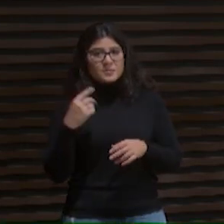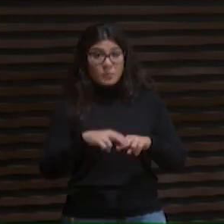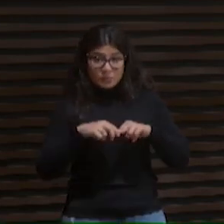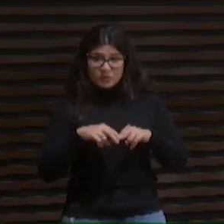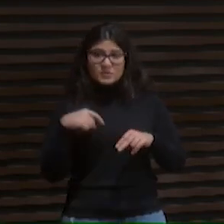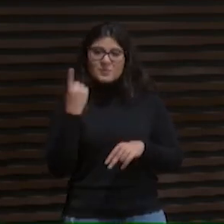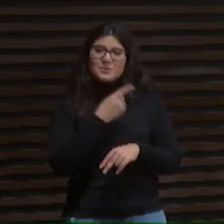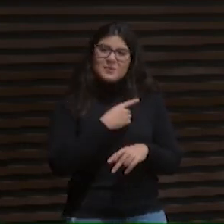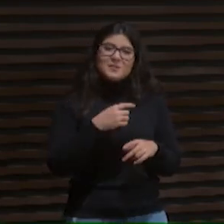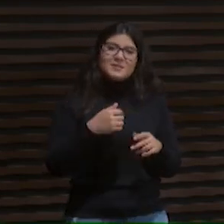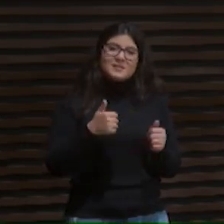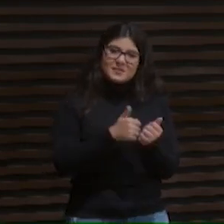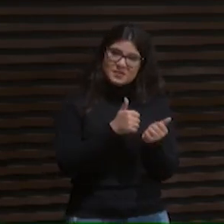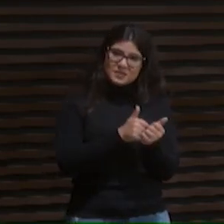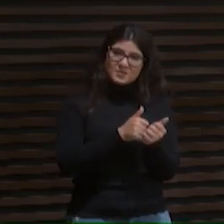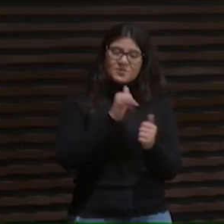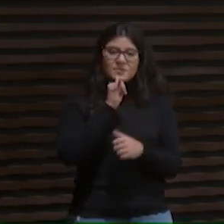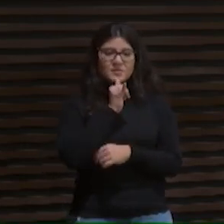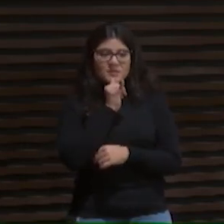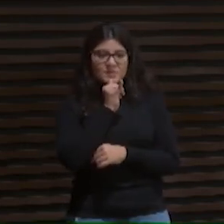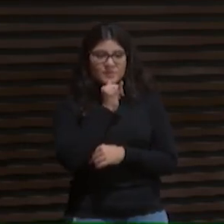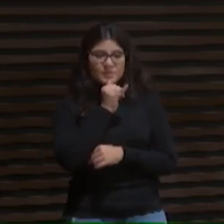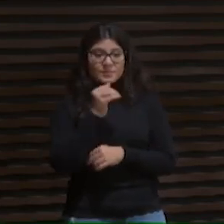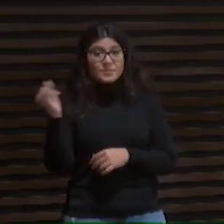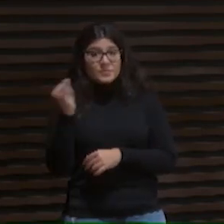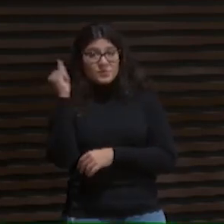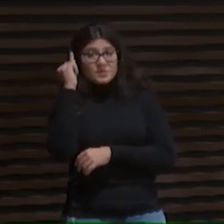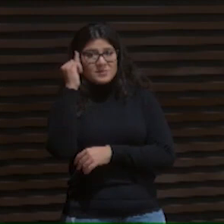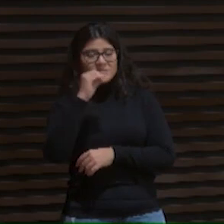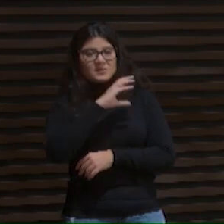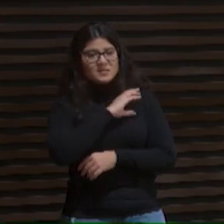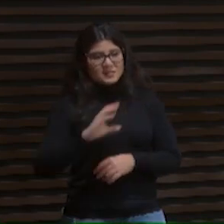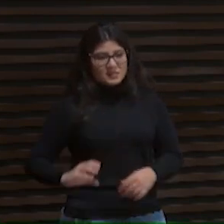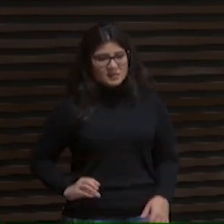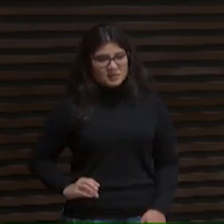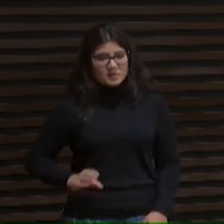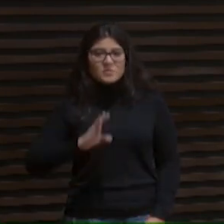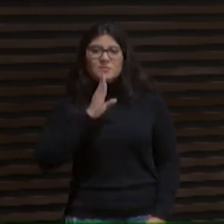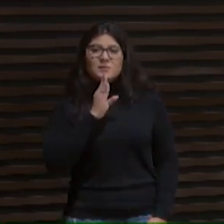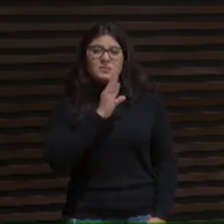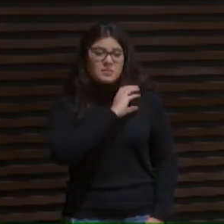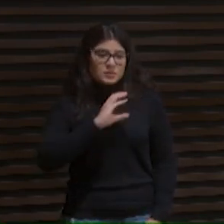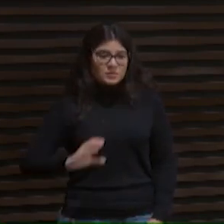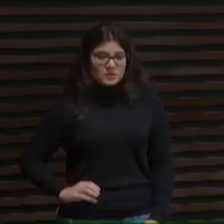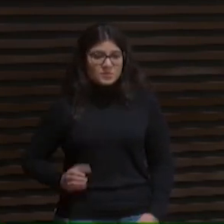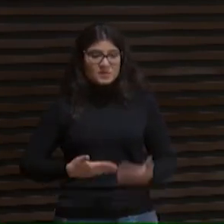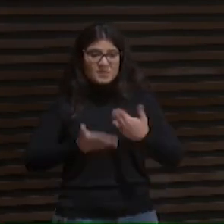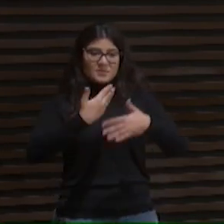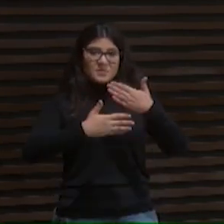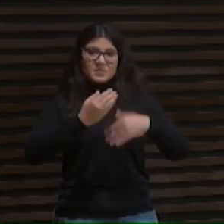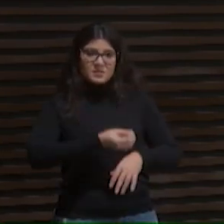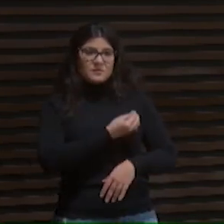seu exemplo. A ênfase, repito, é Cristo. Conhecendo Cristo pela vida de